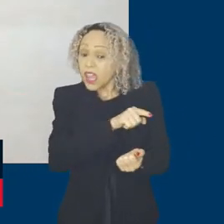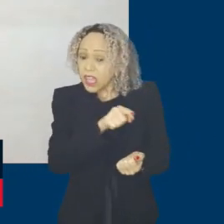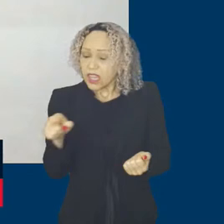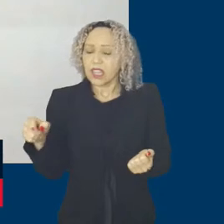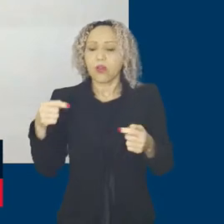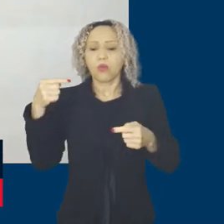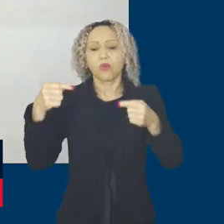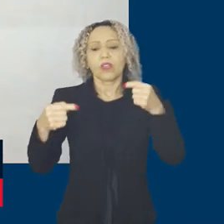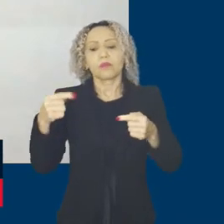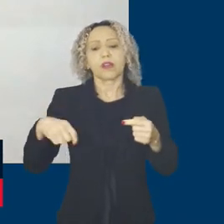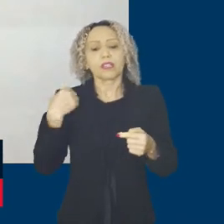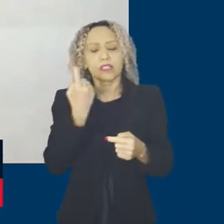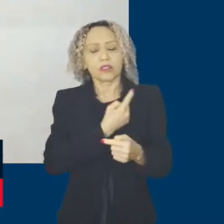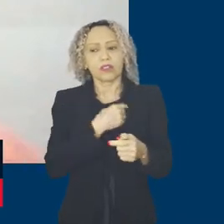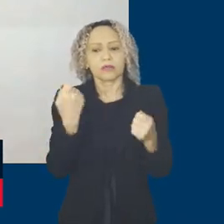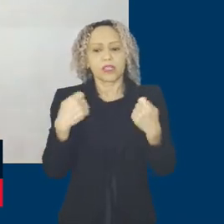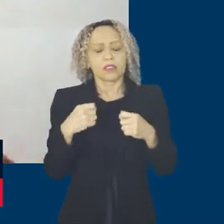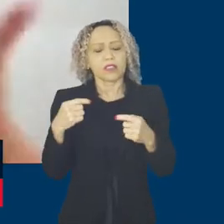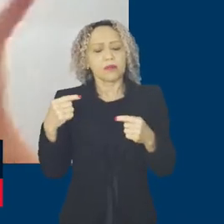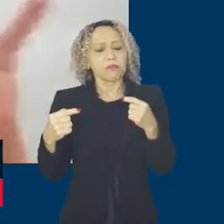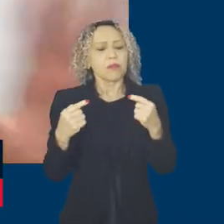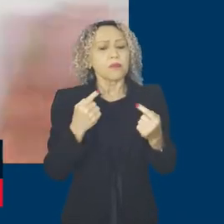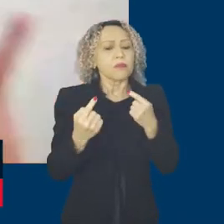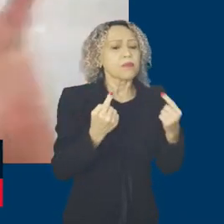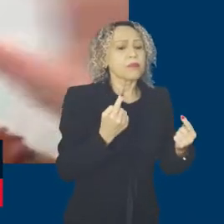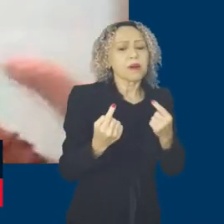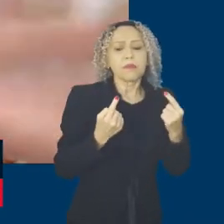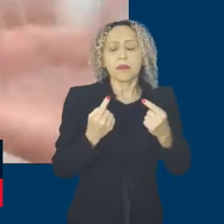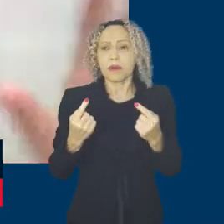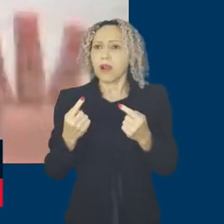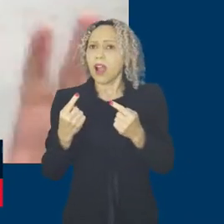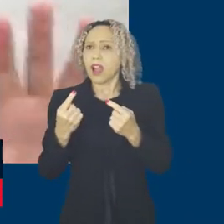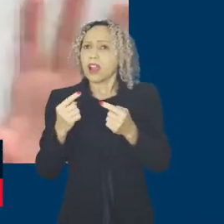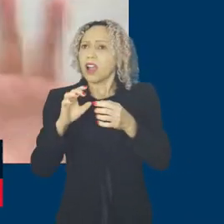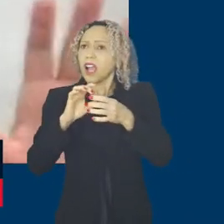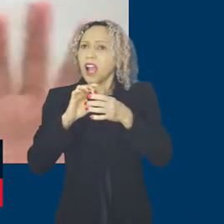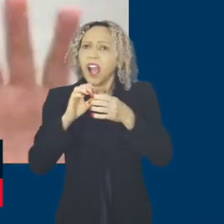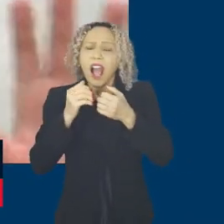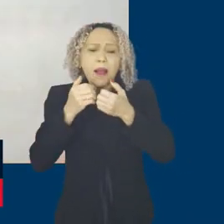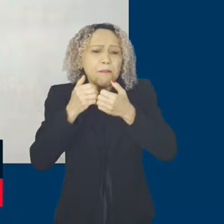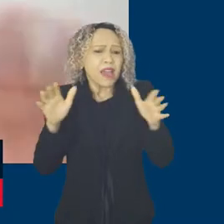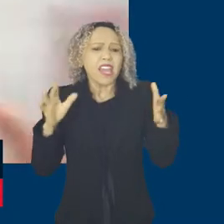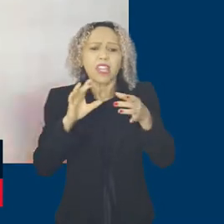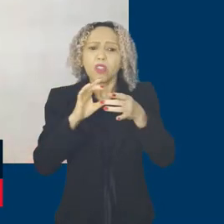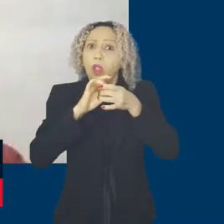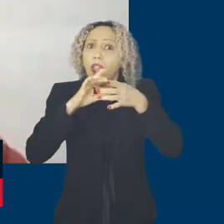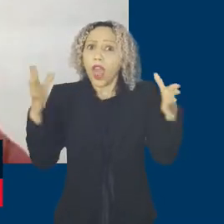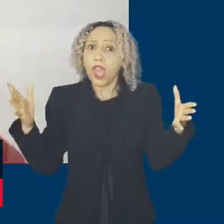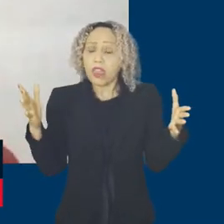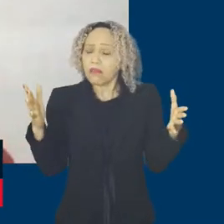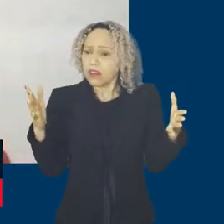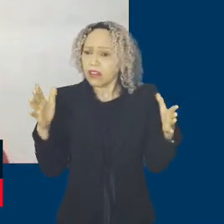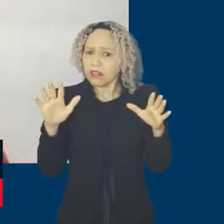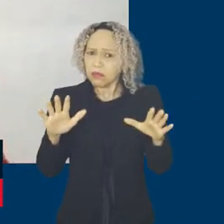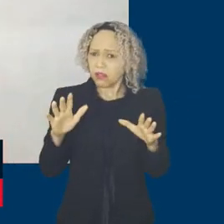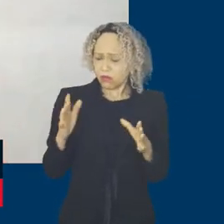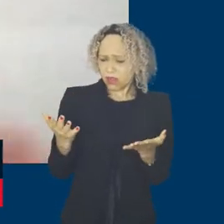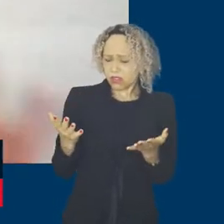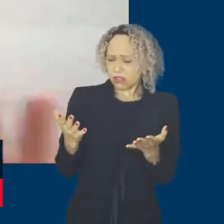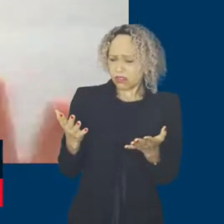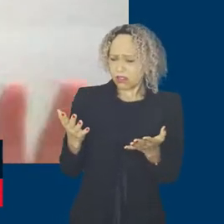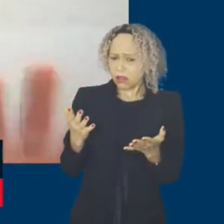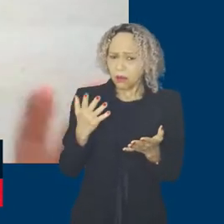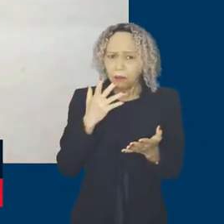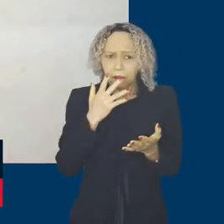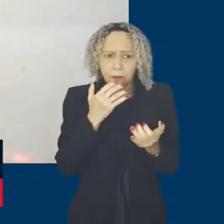transparente, aberto, né? Não cheio de, parece que é pecado, não pode discutir o taxa de juros diferenciado,